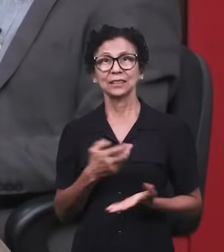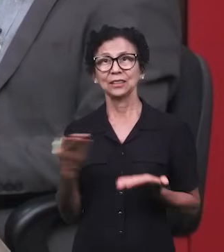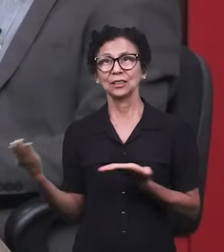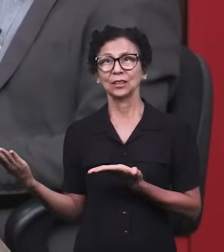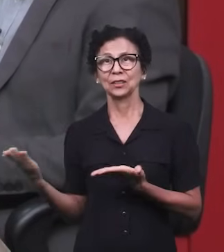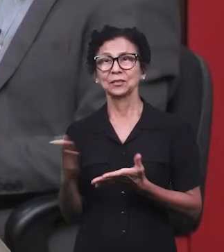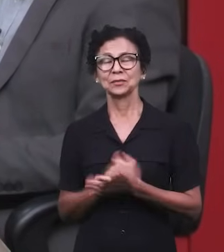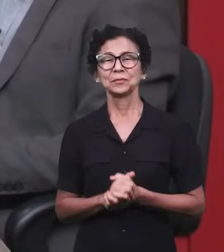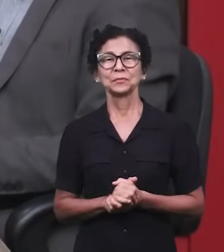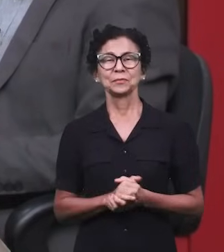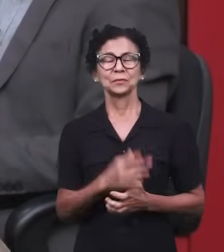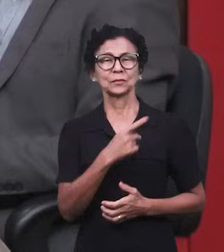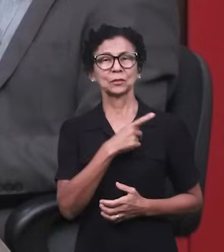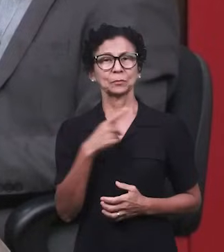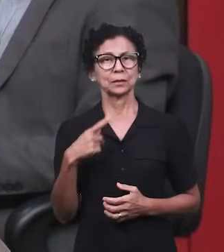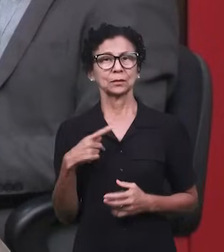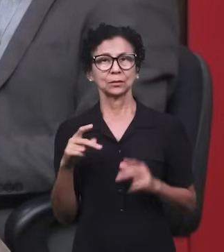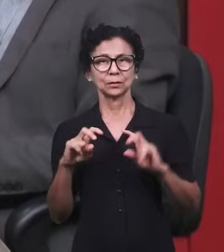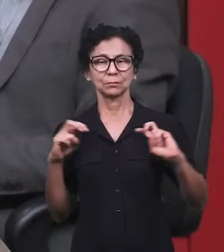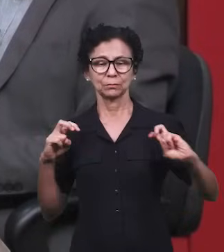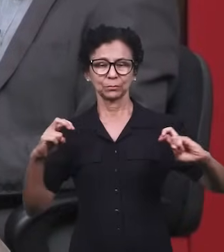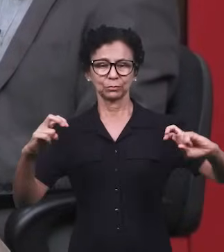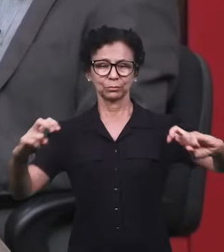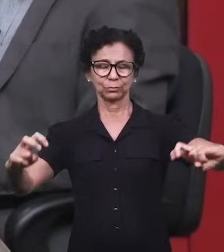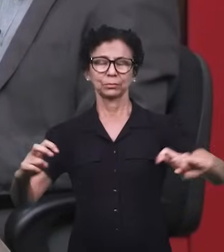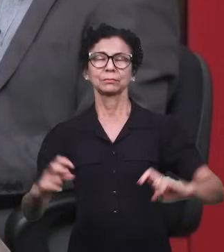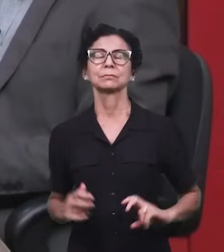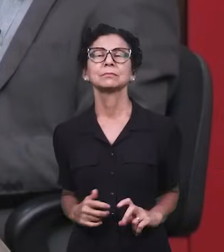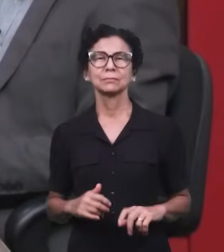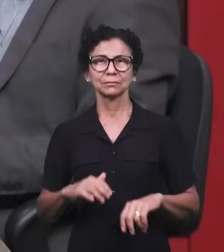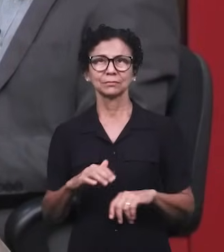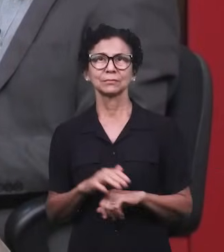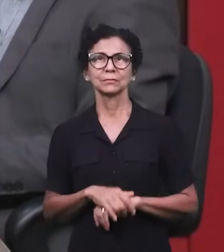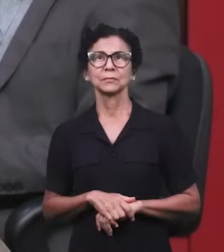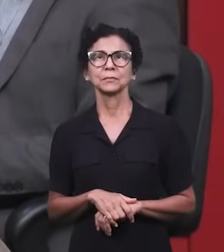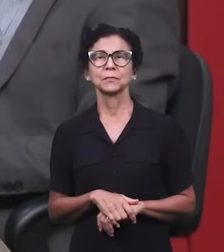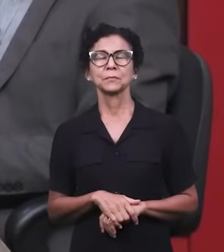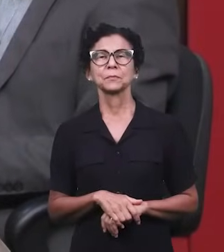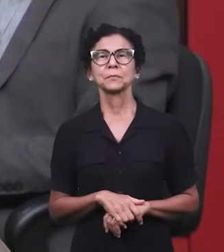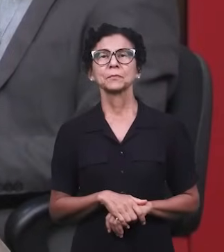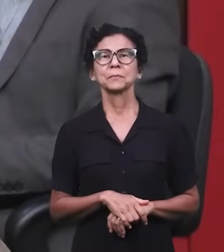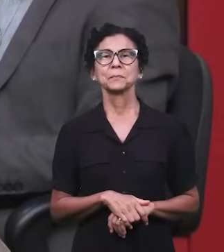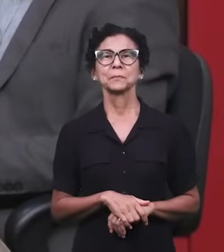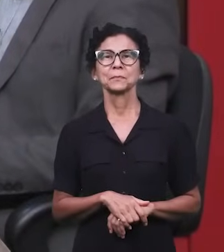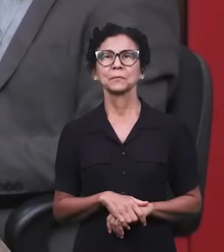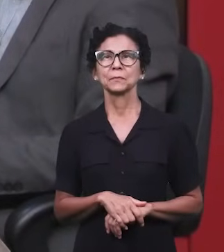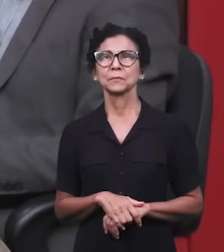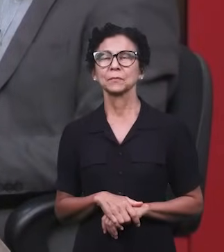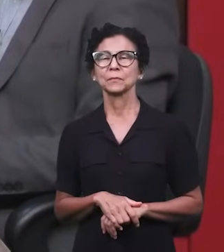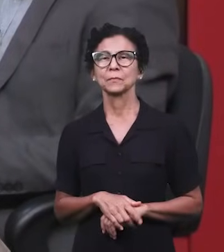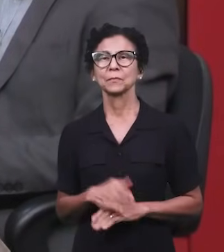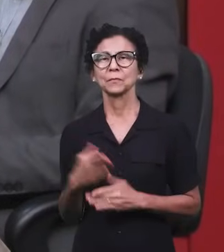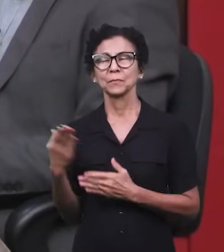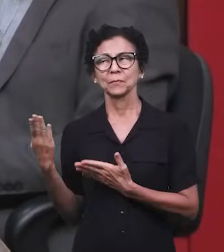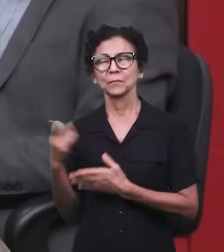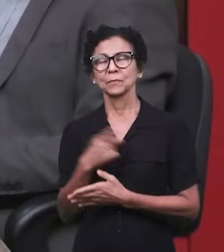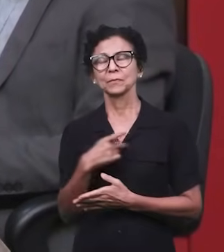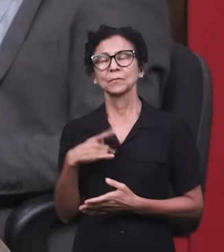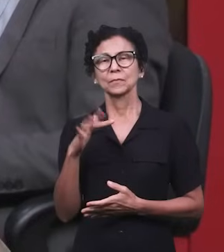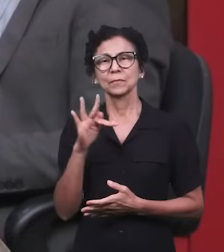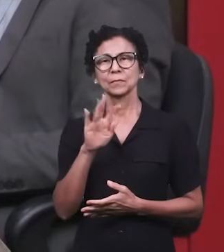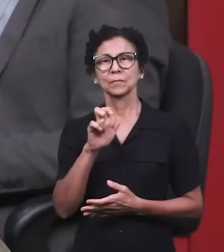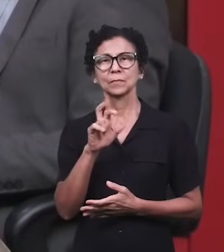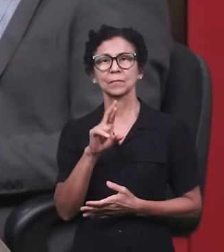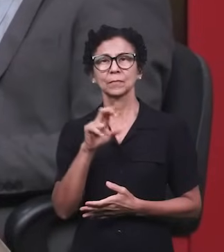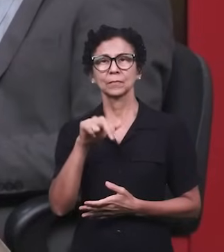pastores presentes a este momento de encontro ao Família e Projeto de Deus. Deixa eu cumprimentar aqui pastor Fernando, Pai do Senhor, seja